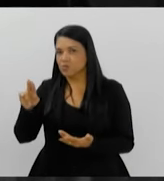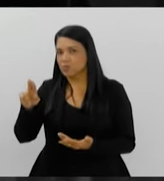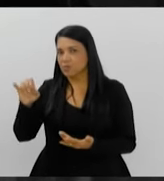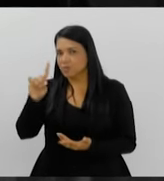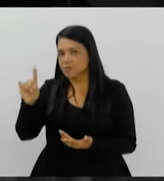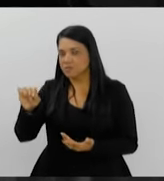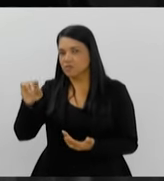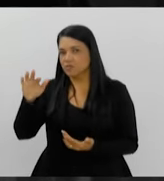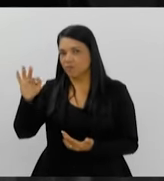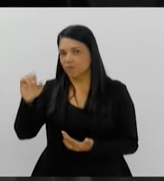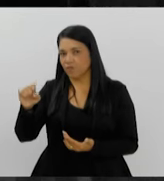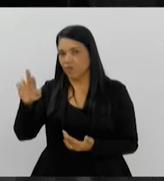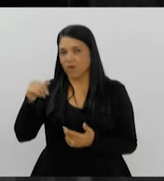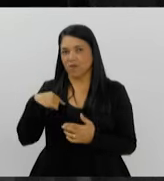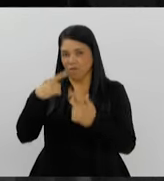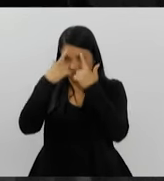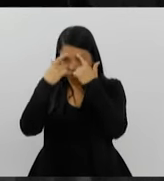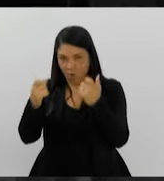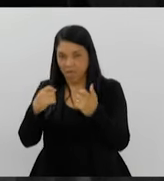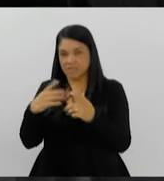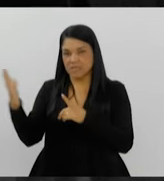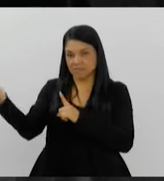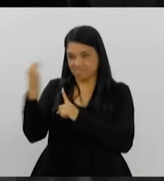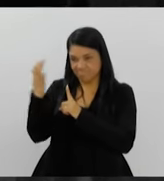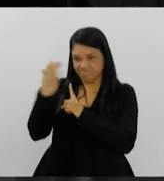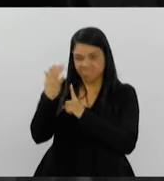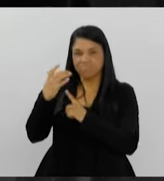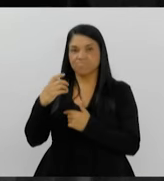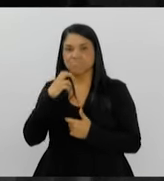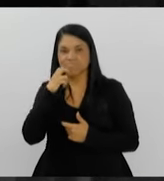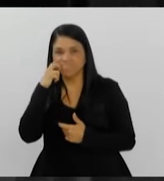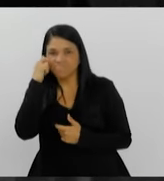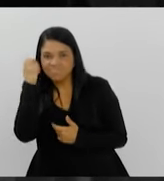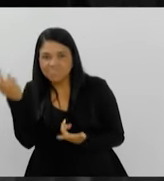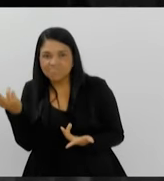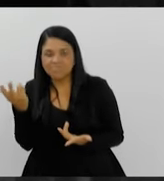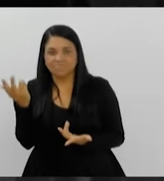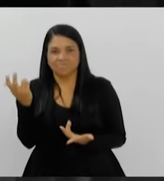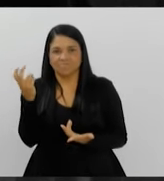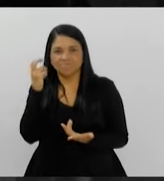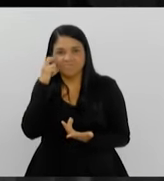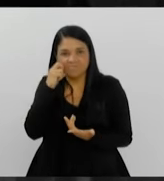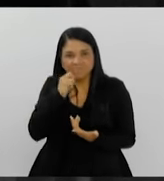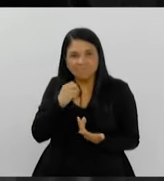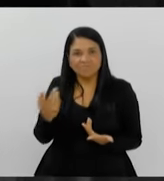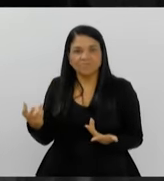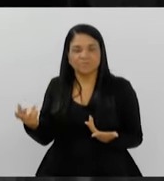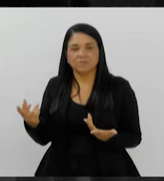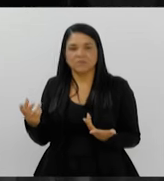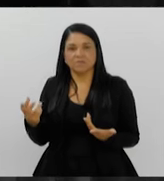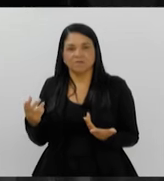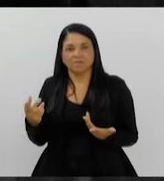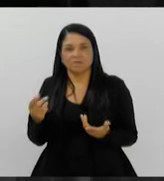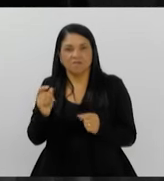com ataques com violência com constrangimento ninguém faz algo dessa natureza de